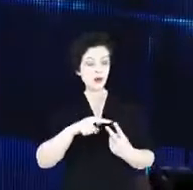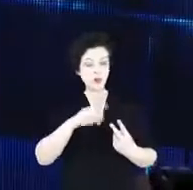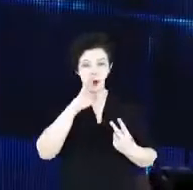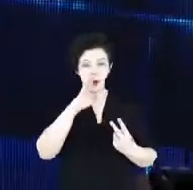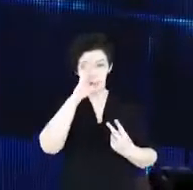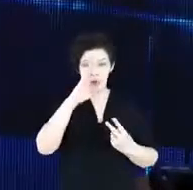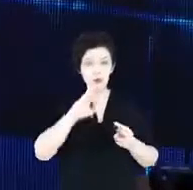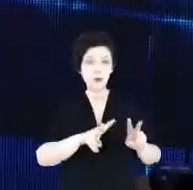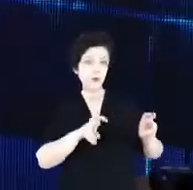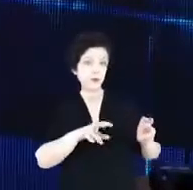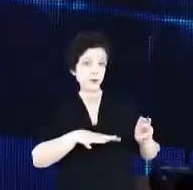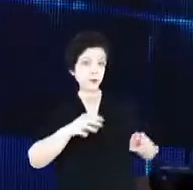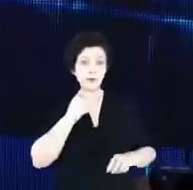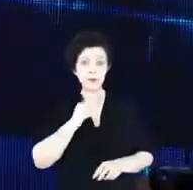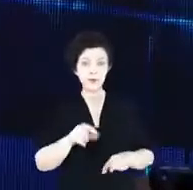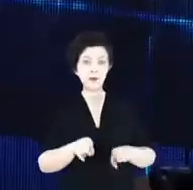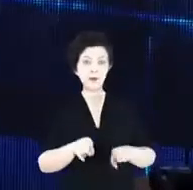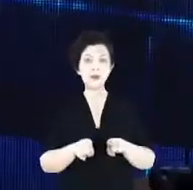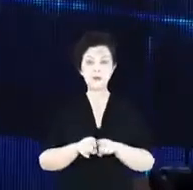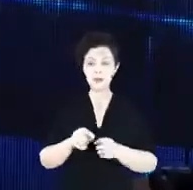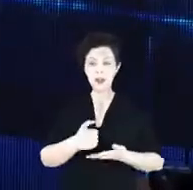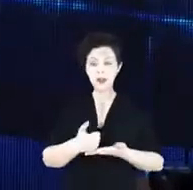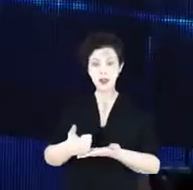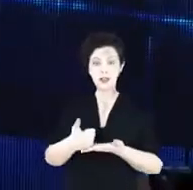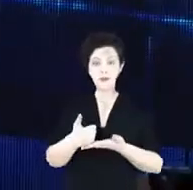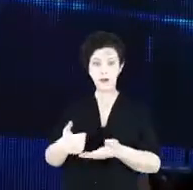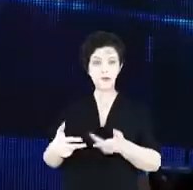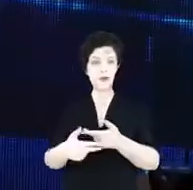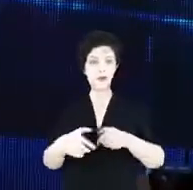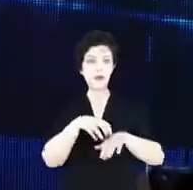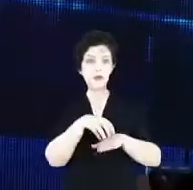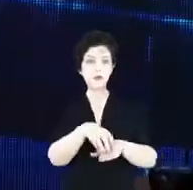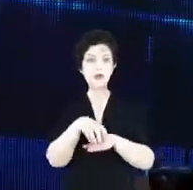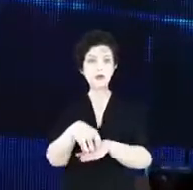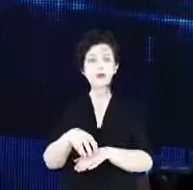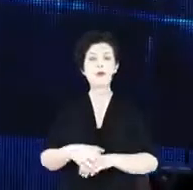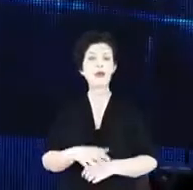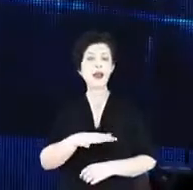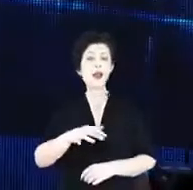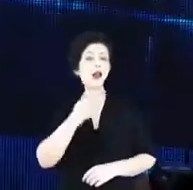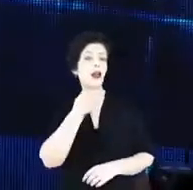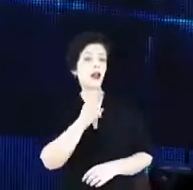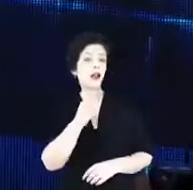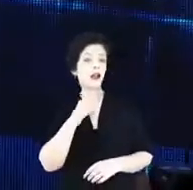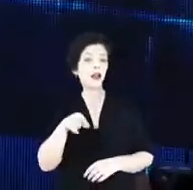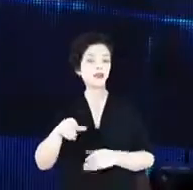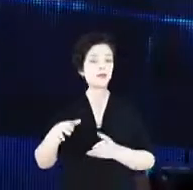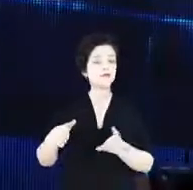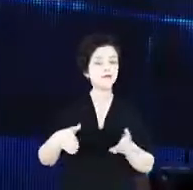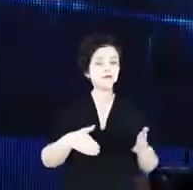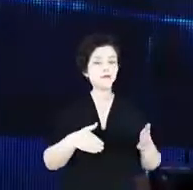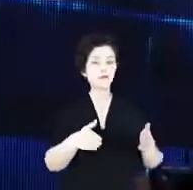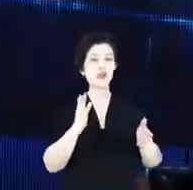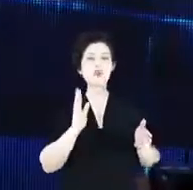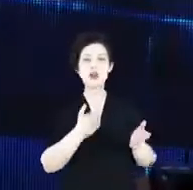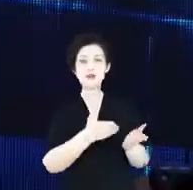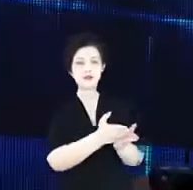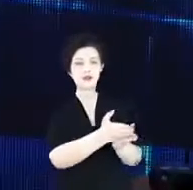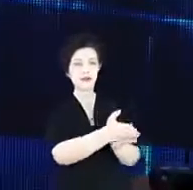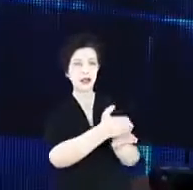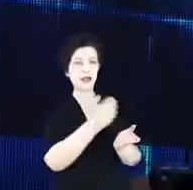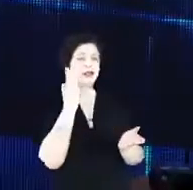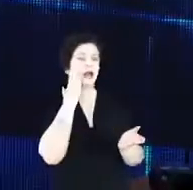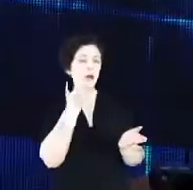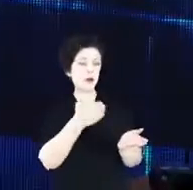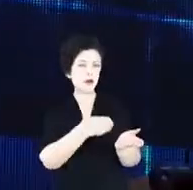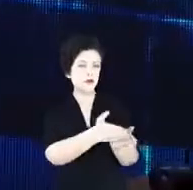setor elétrico e do setor de transportes, para o setor elétrico, acho que esse caminho aqui ele já está dado, né? Quando a gente olha para a expansão